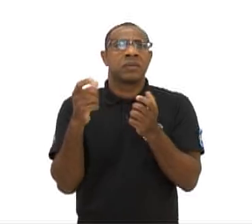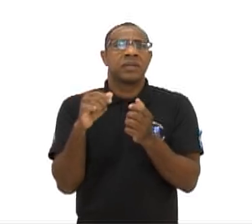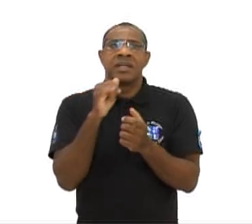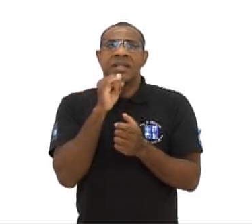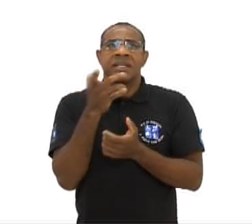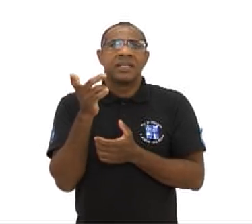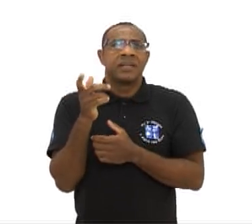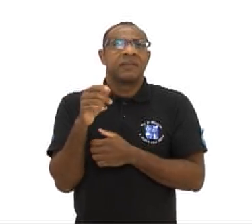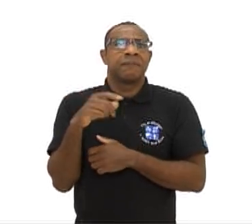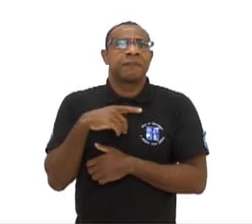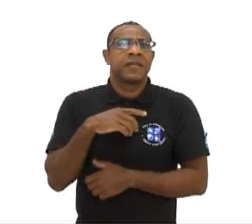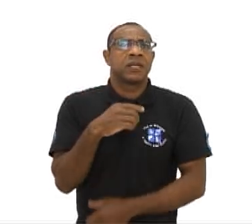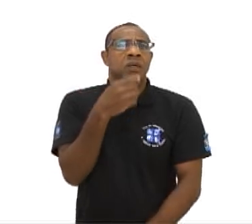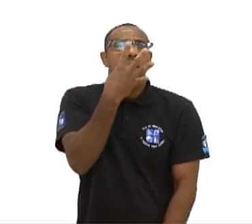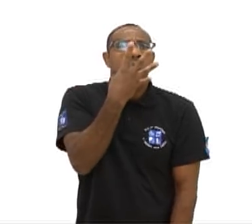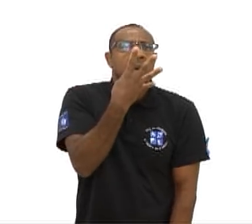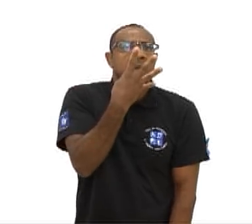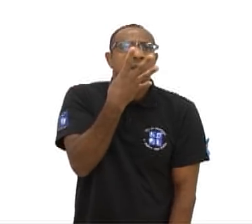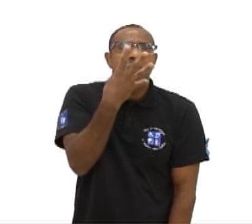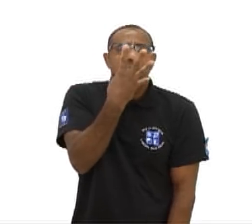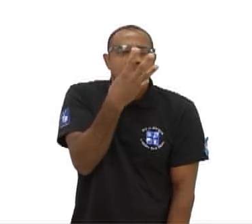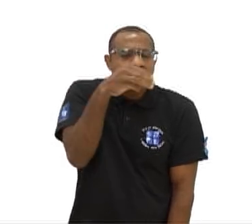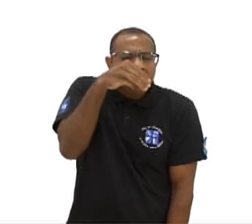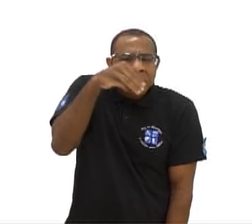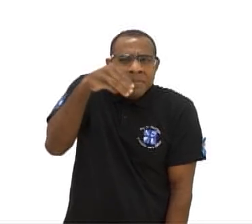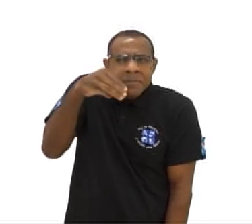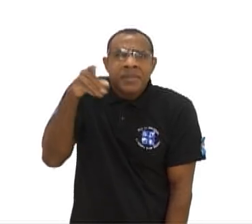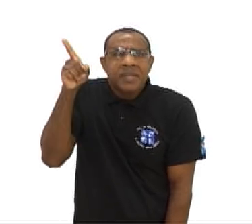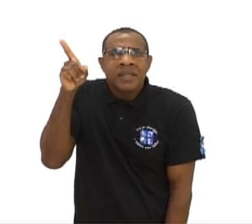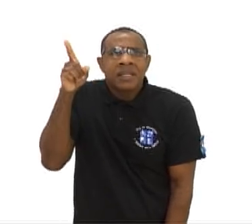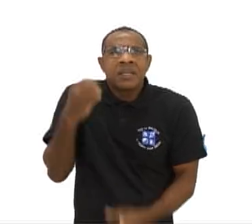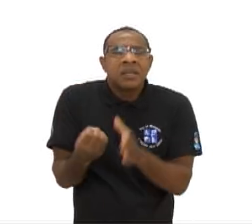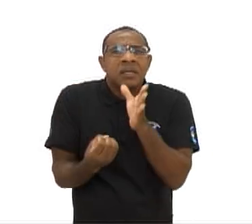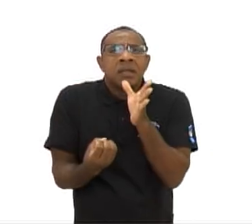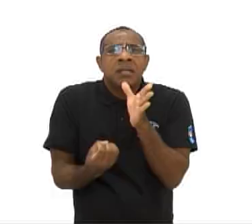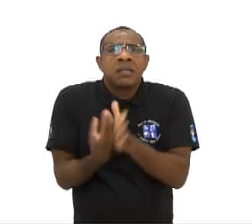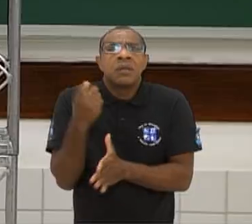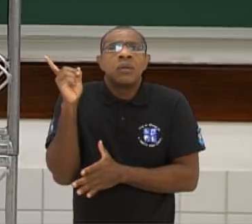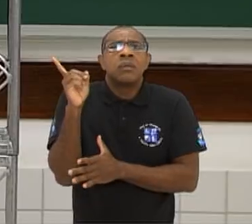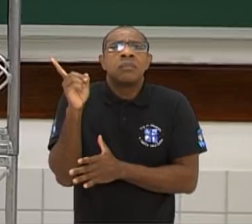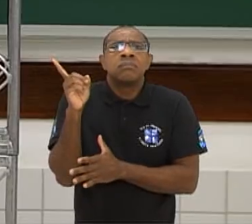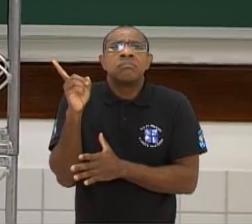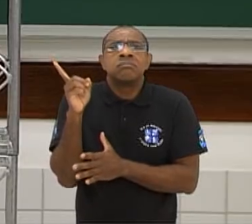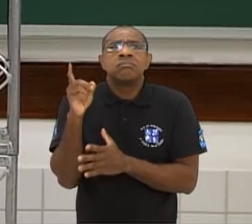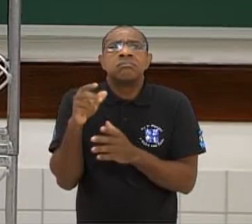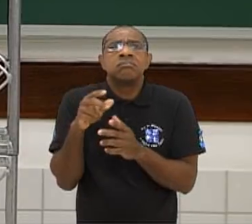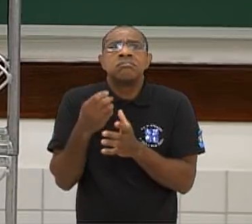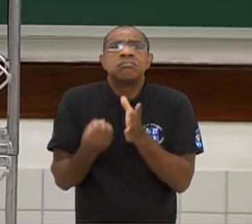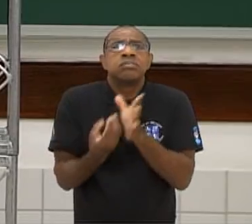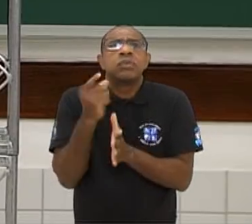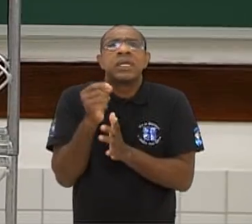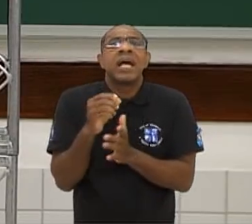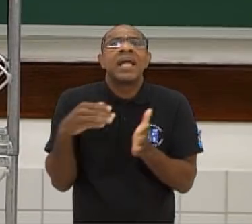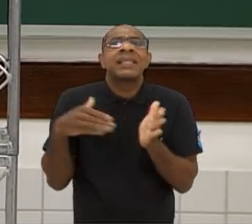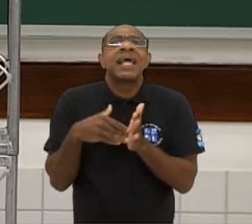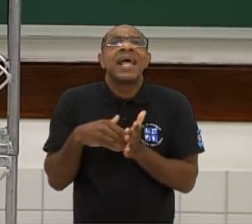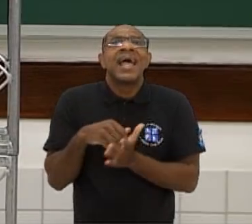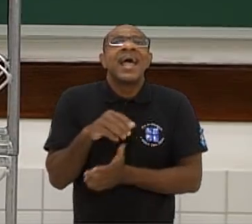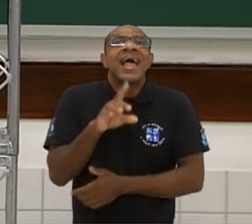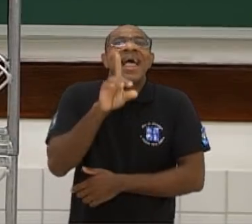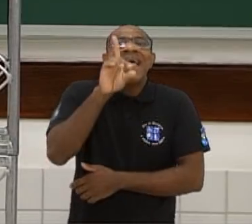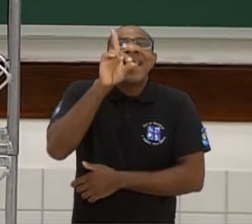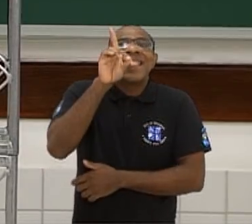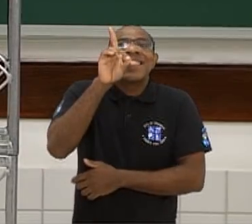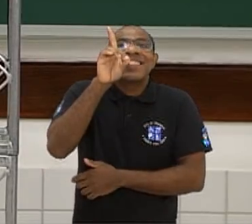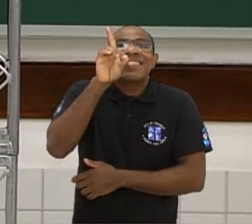4 milímetros, ele funciona com uma amperagem até 10 amperes. Então eu vou olhar